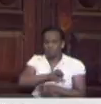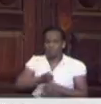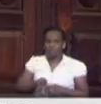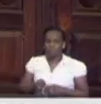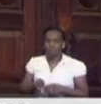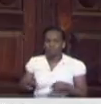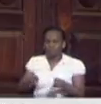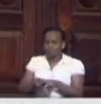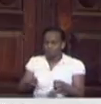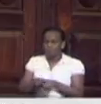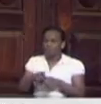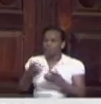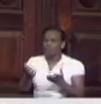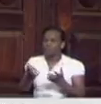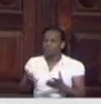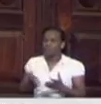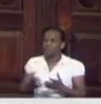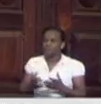Quero